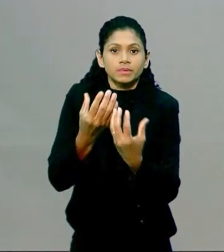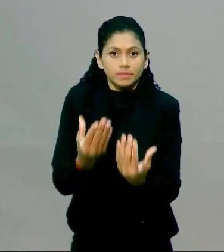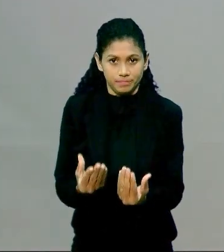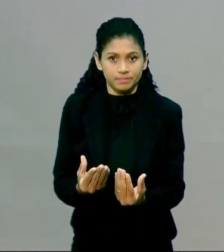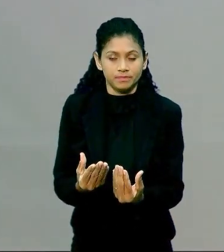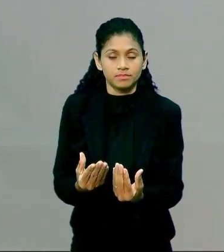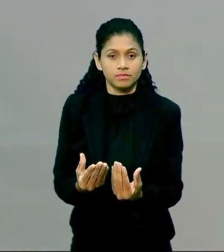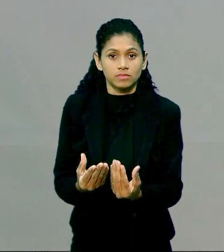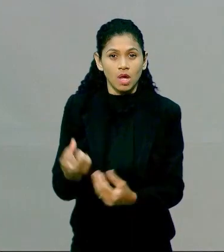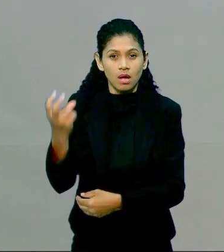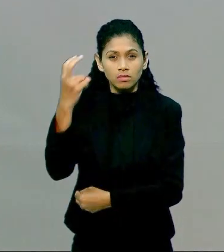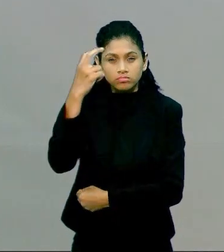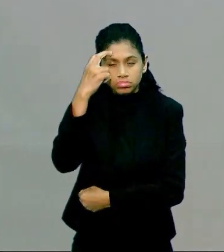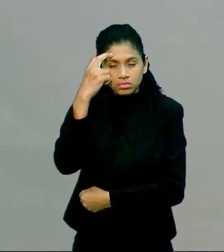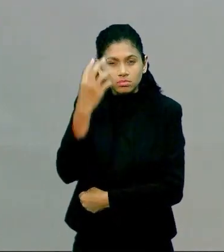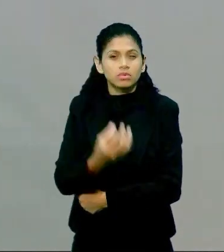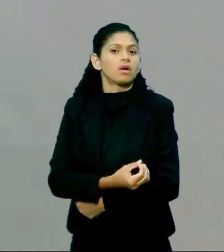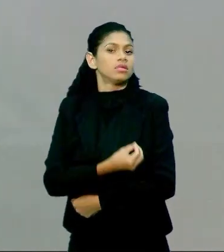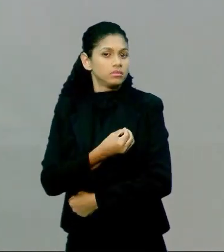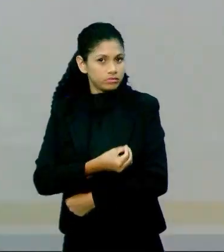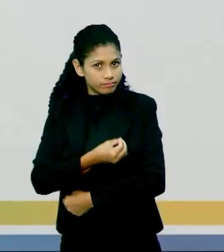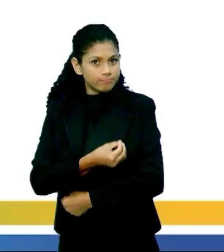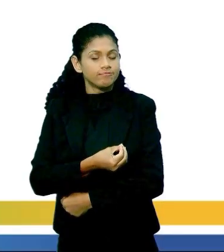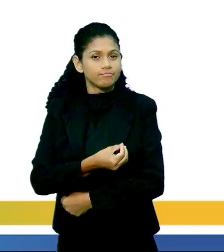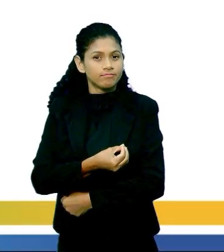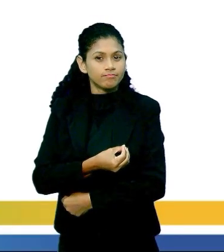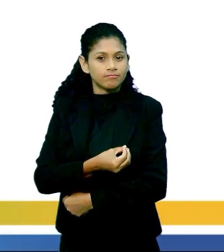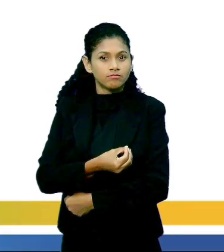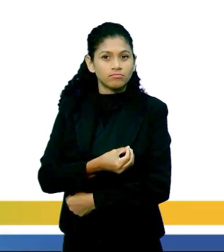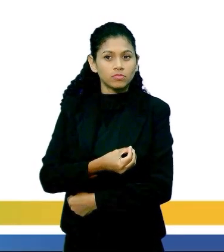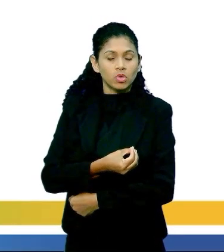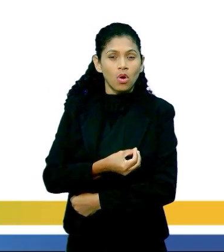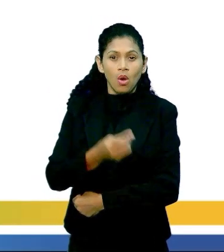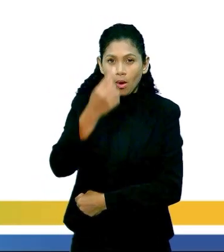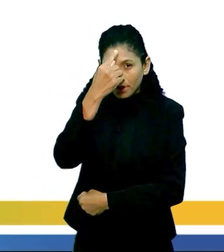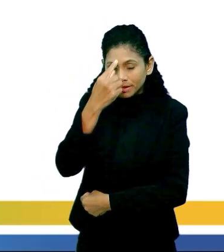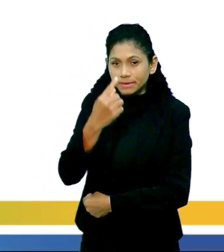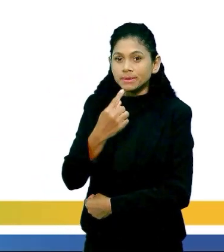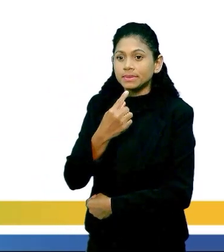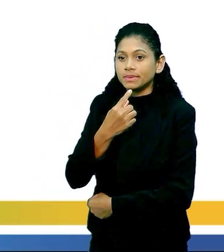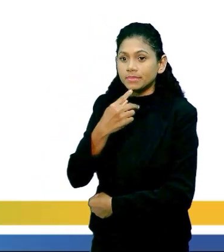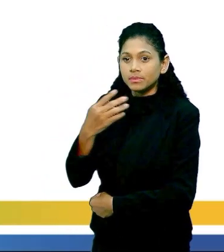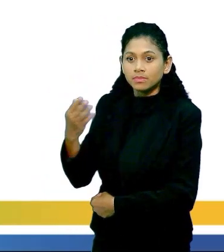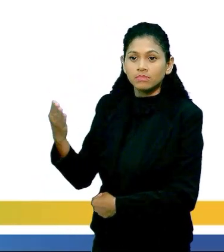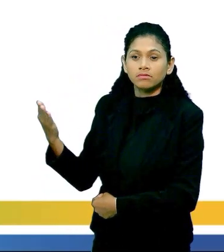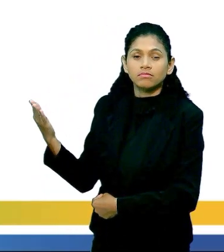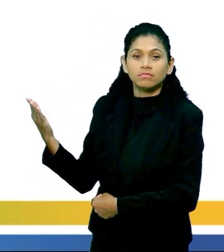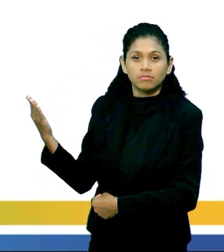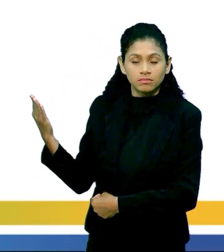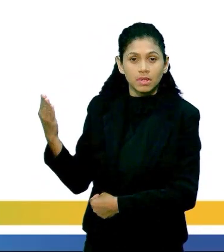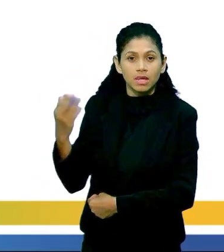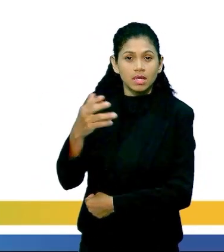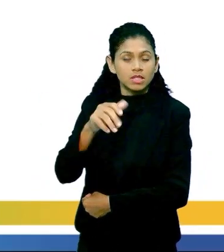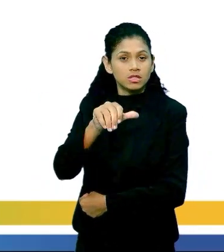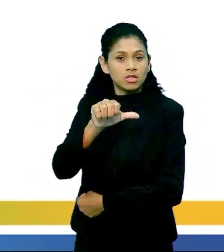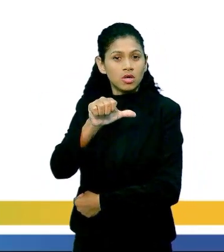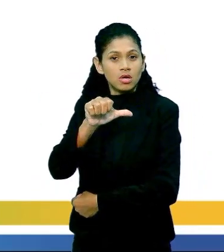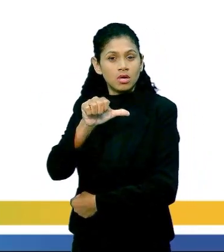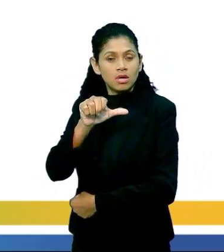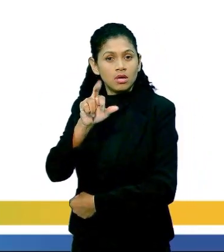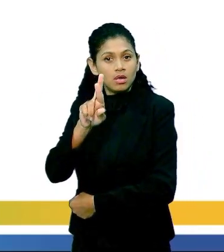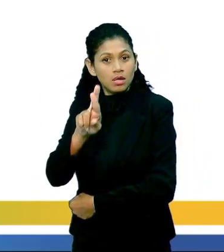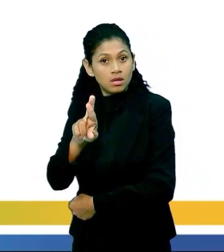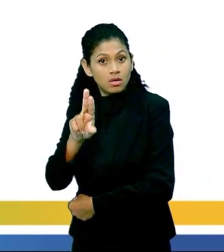é cultura. Aliás, olha a imagem aí rupestre, pessoal já